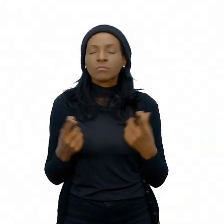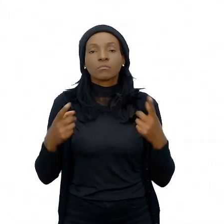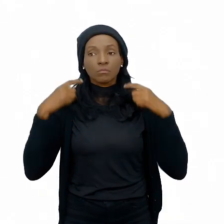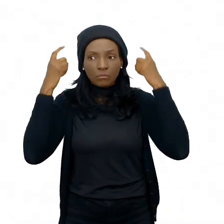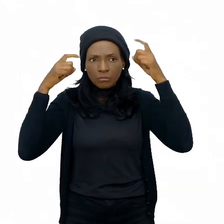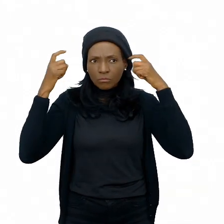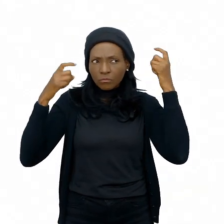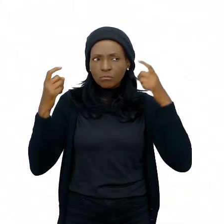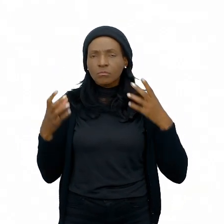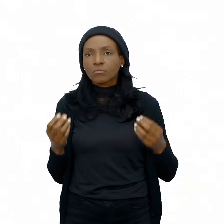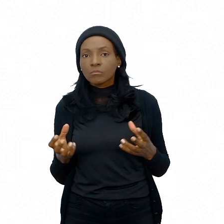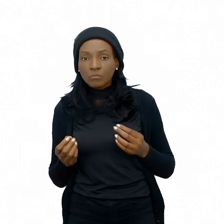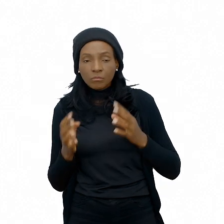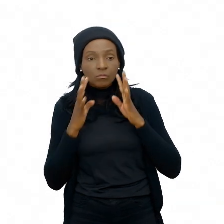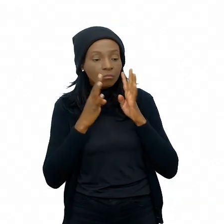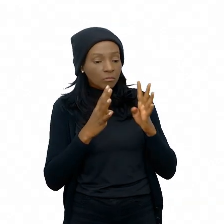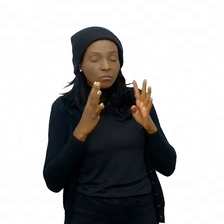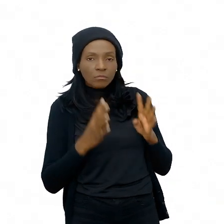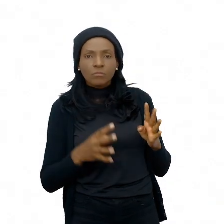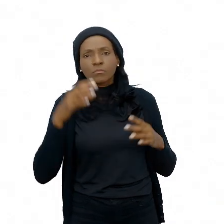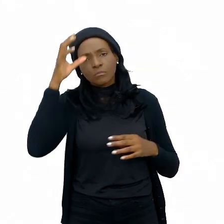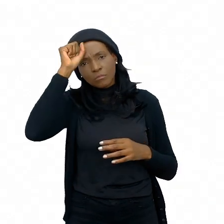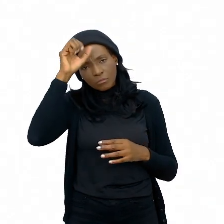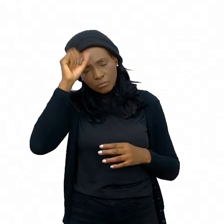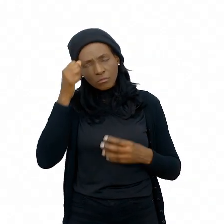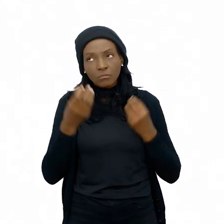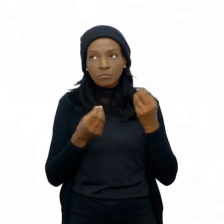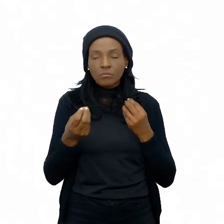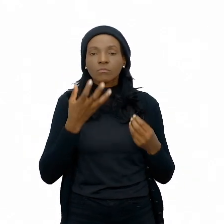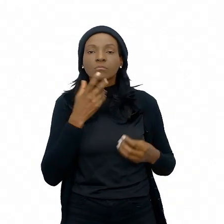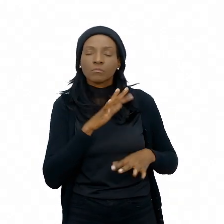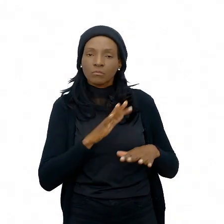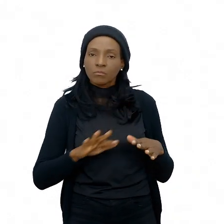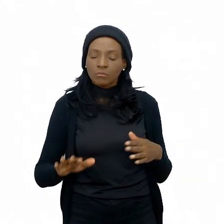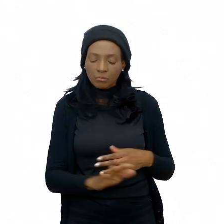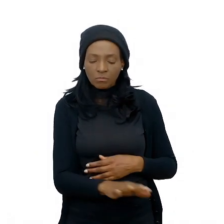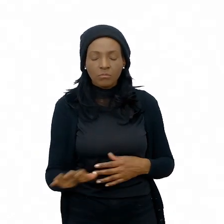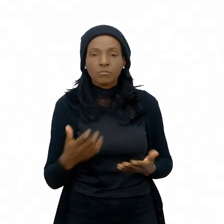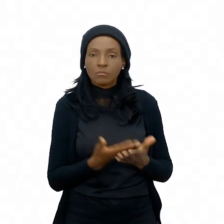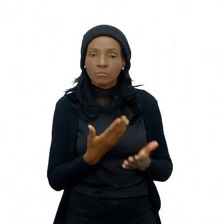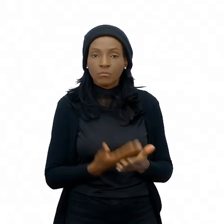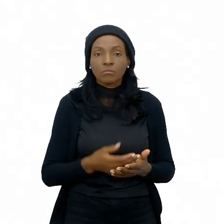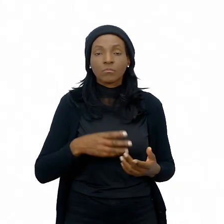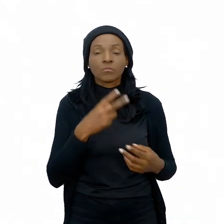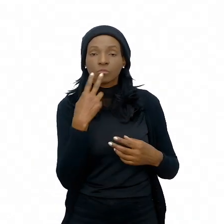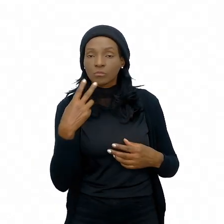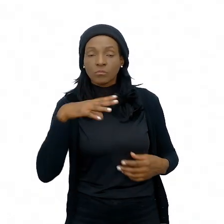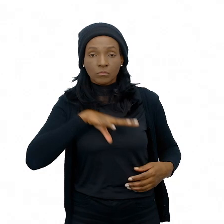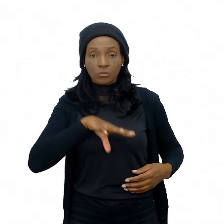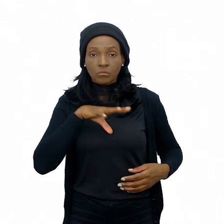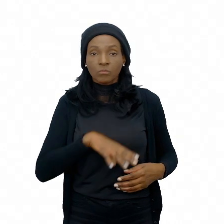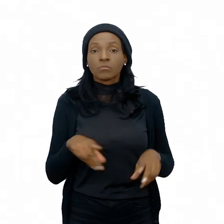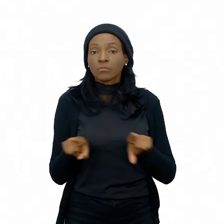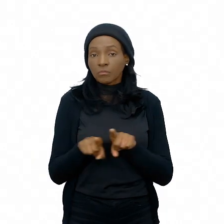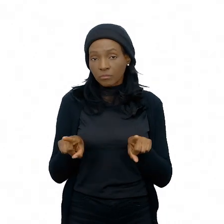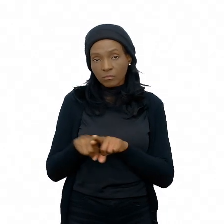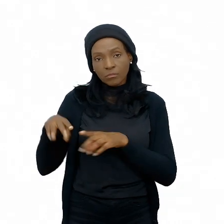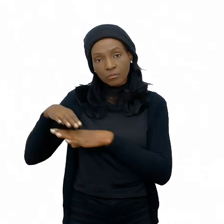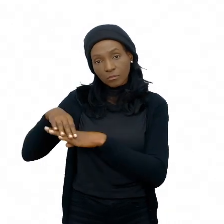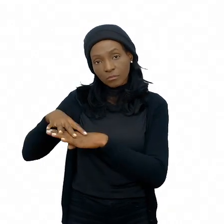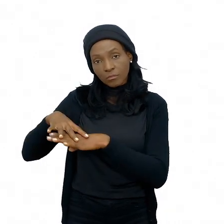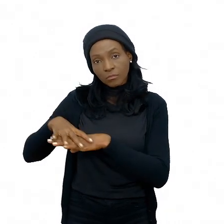o acompanhamento das aprendizagens dos estudantes em língua portuguesa, também em